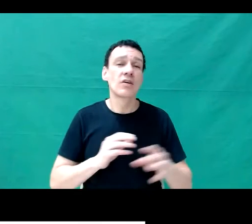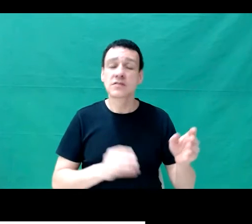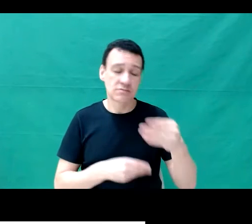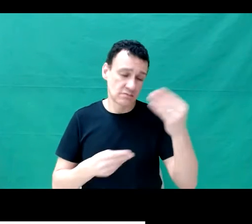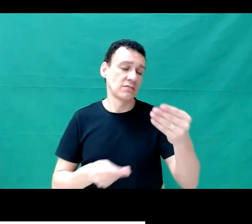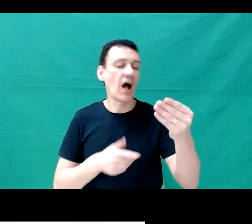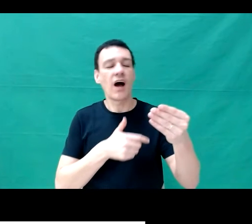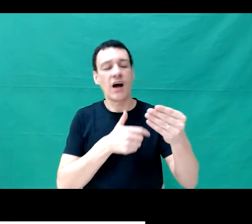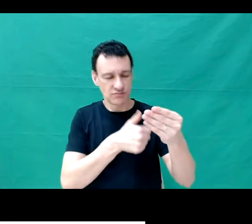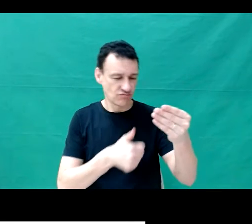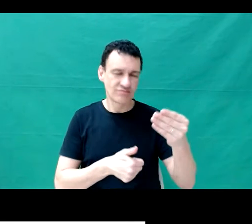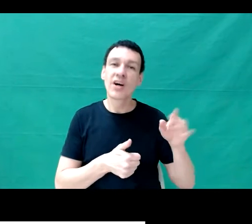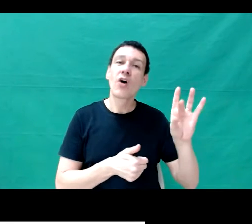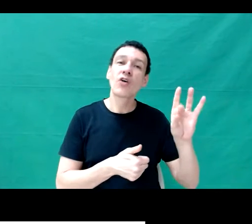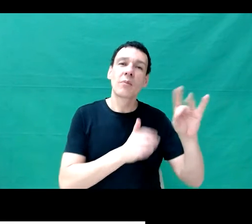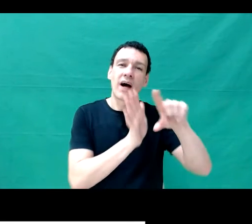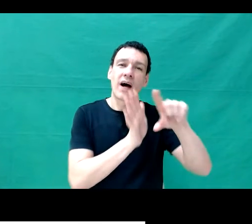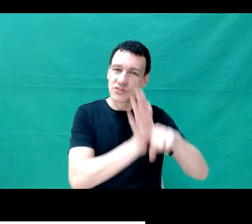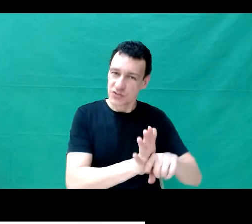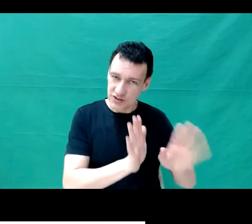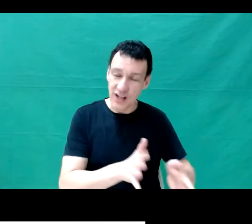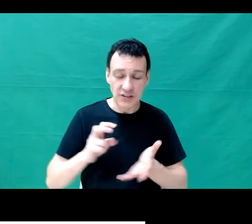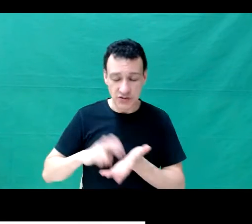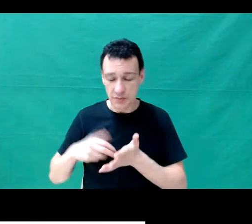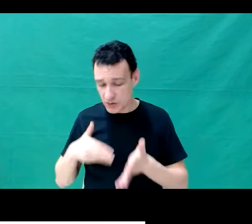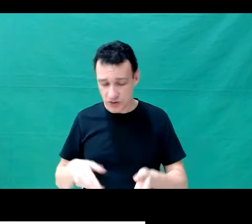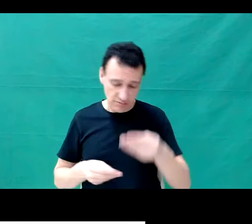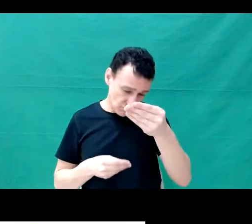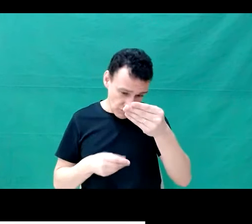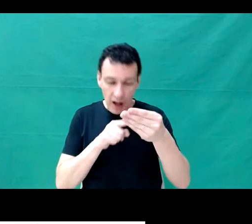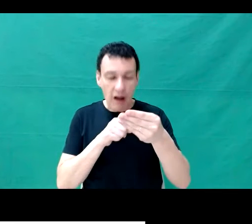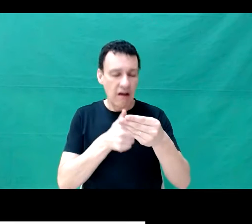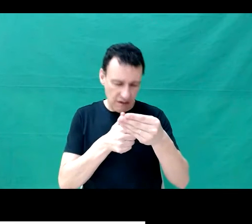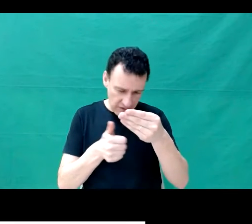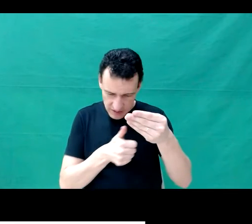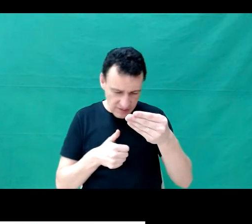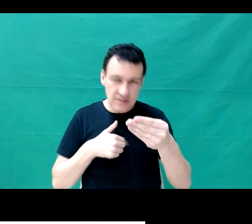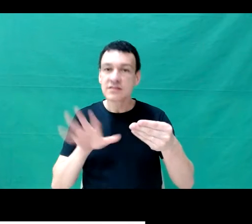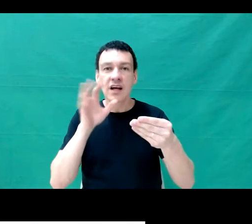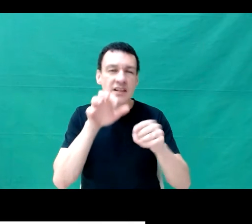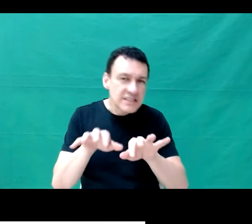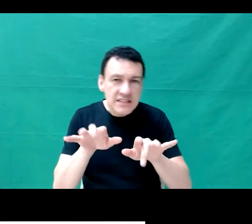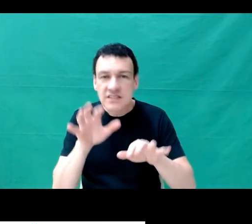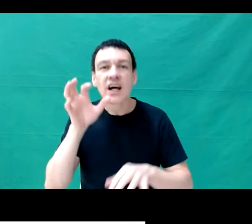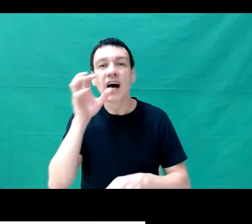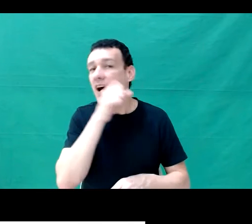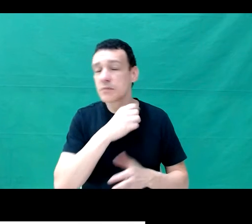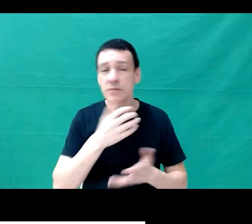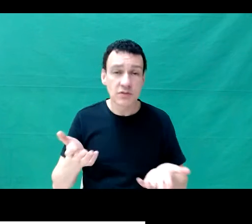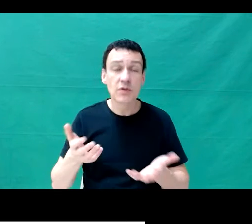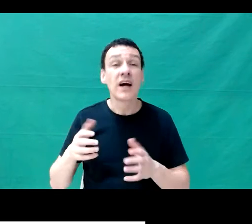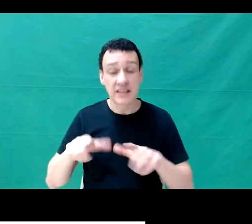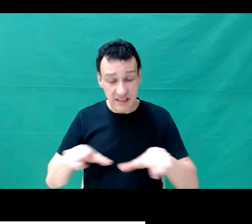que é uma das coisas que a gente fala que é um dos ganhos que, por exemplo, quanto mais você conseguir entregar em menos